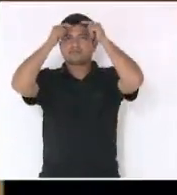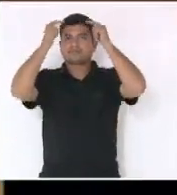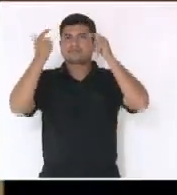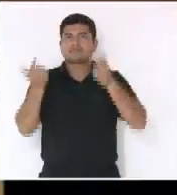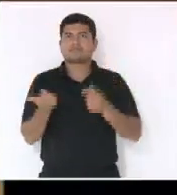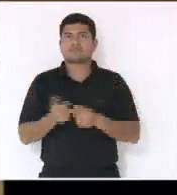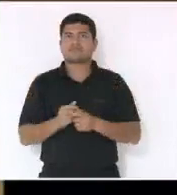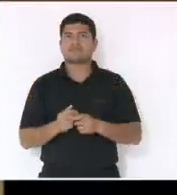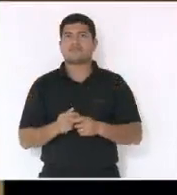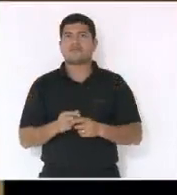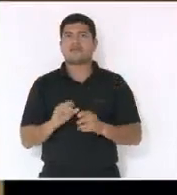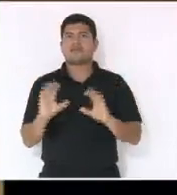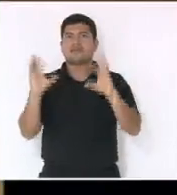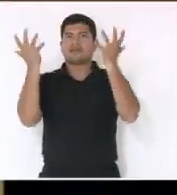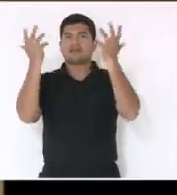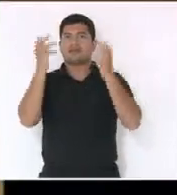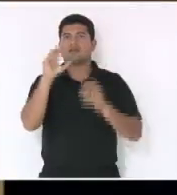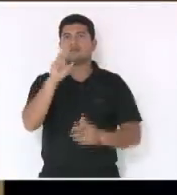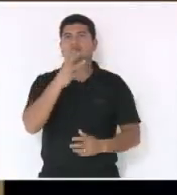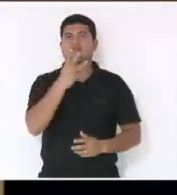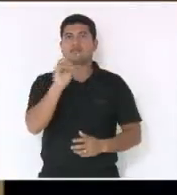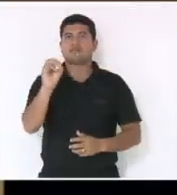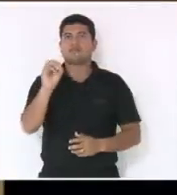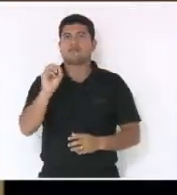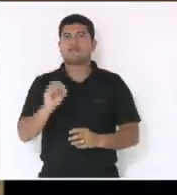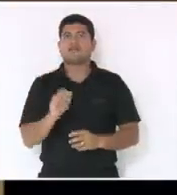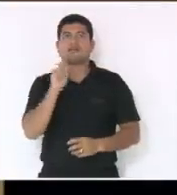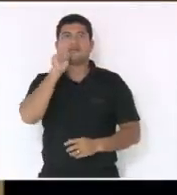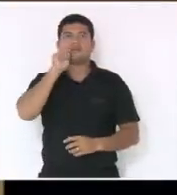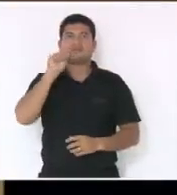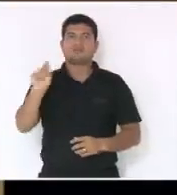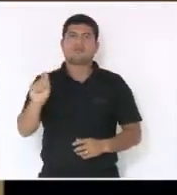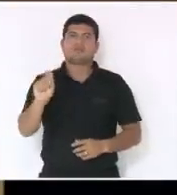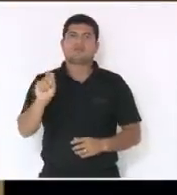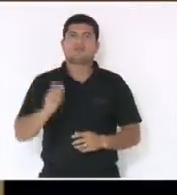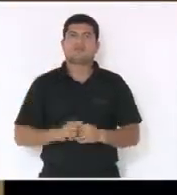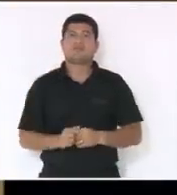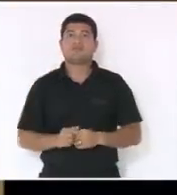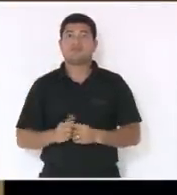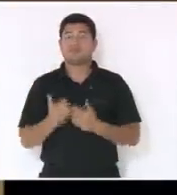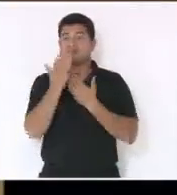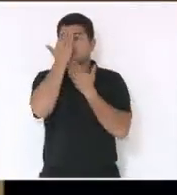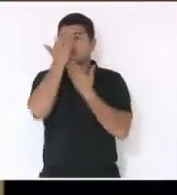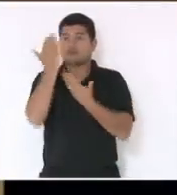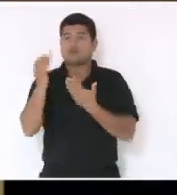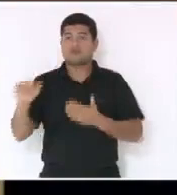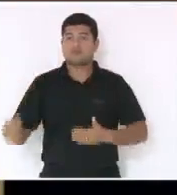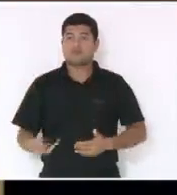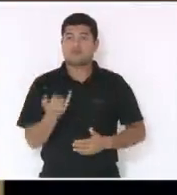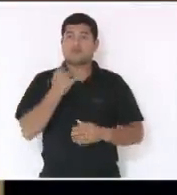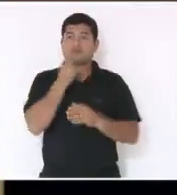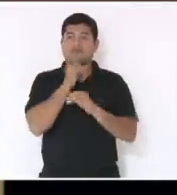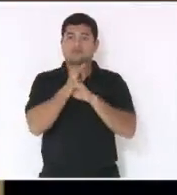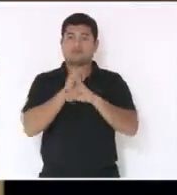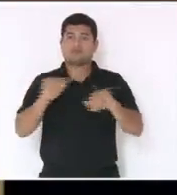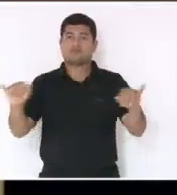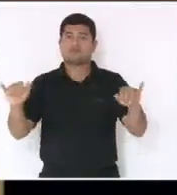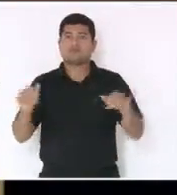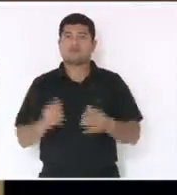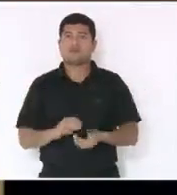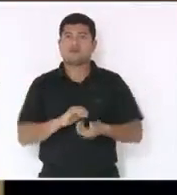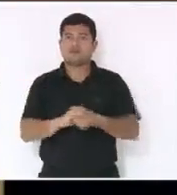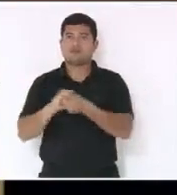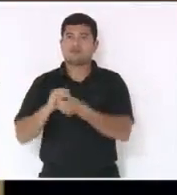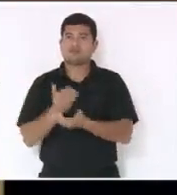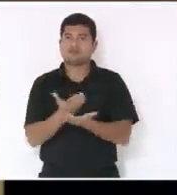prefeito Antônio Seron, gostaria de agradecer a oportunidade de estar aqui falando para vocês hoje. Gostaria de cumprimentar a todos os